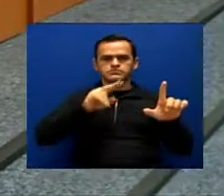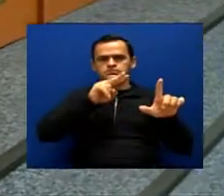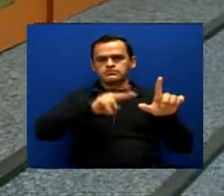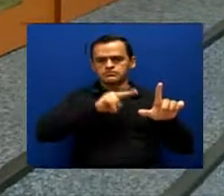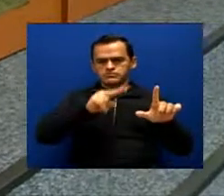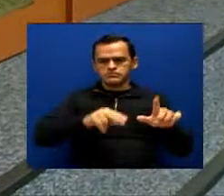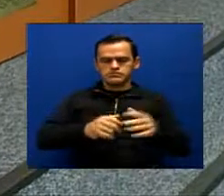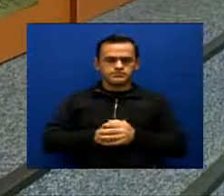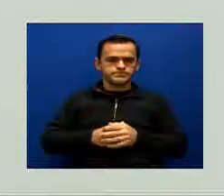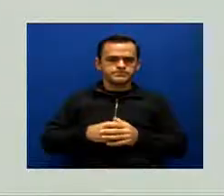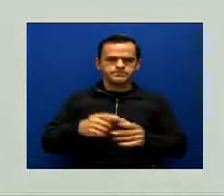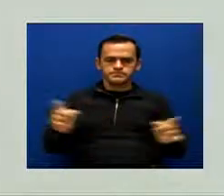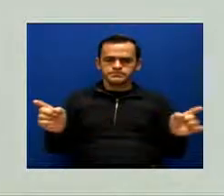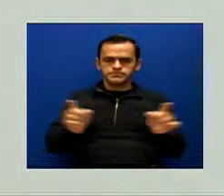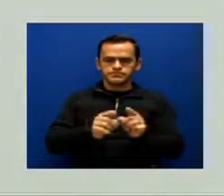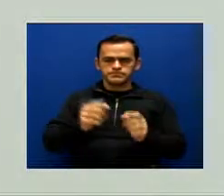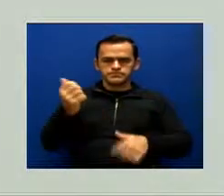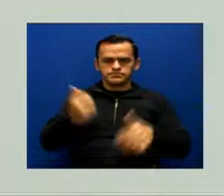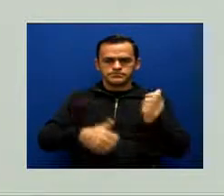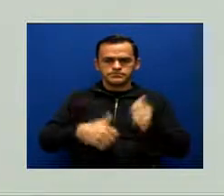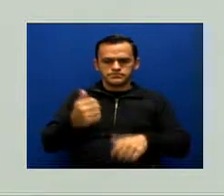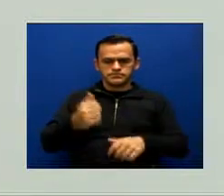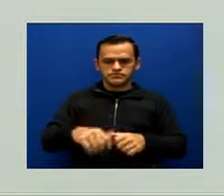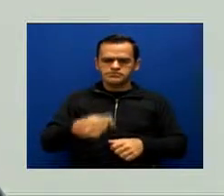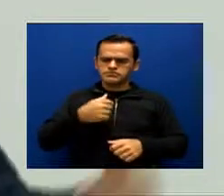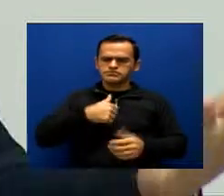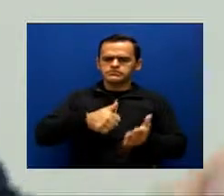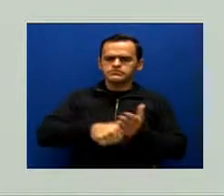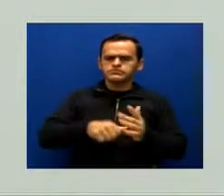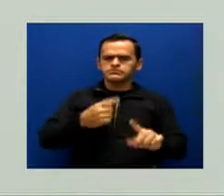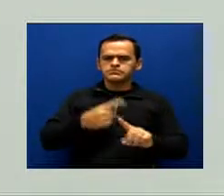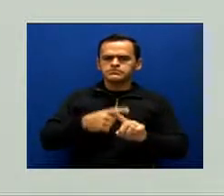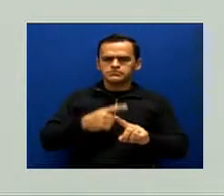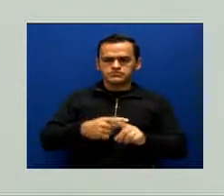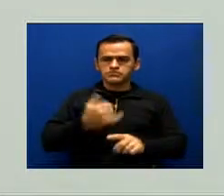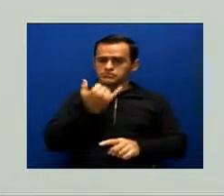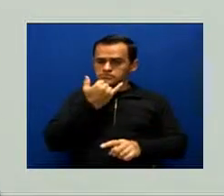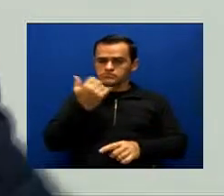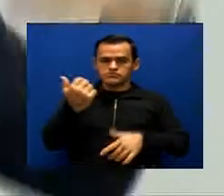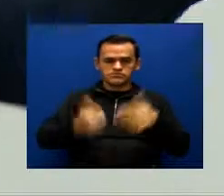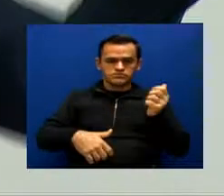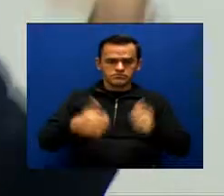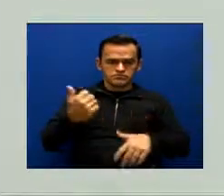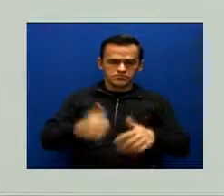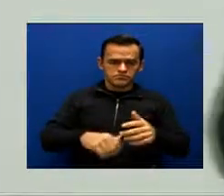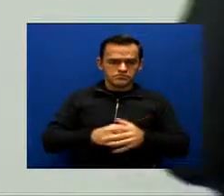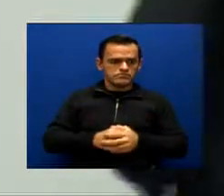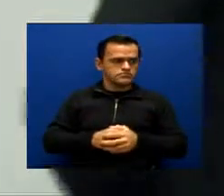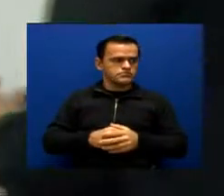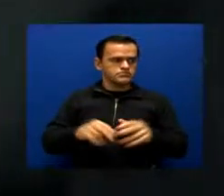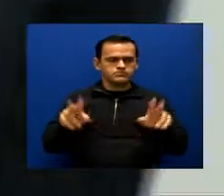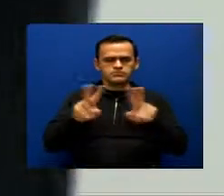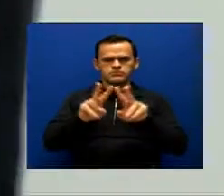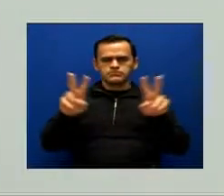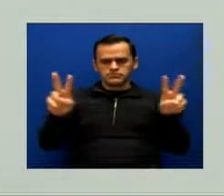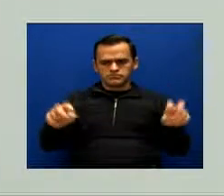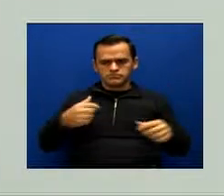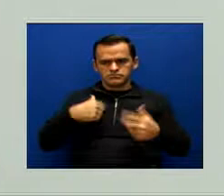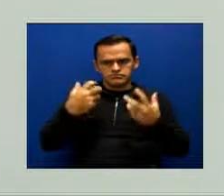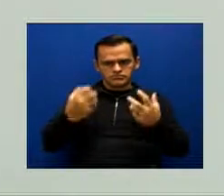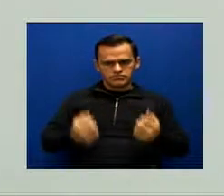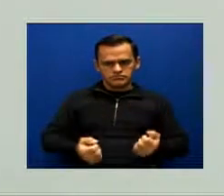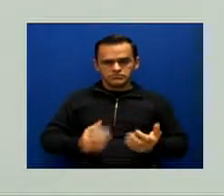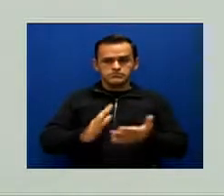quero de forma muito breve só fazer a justificativa aqui do meu voto, dos motivos pelos quais sou favorável ao tema. Tenho as